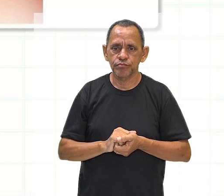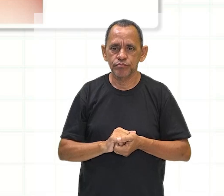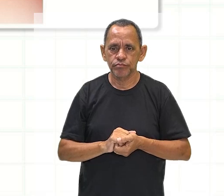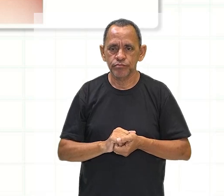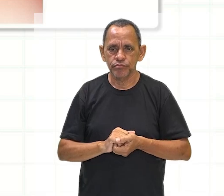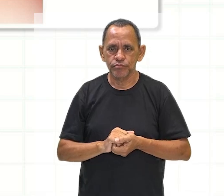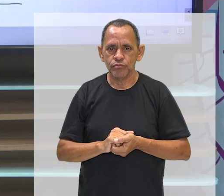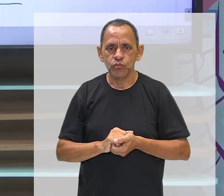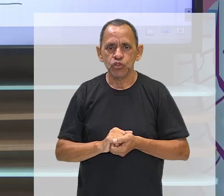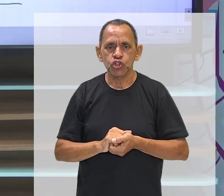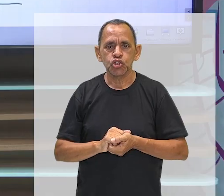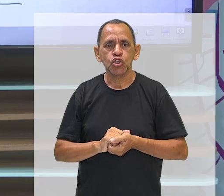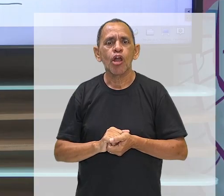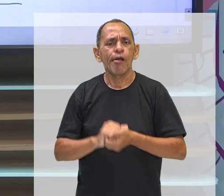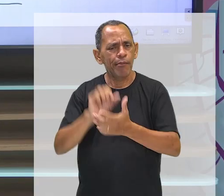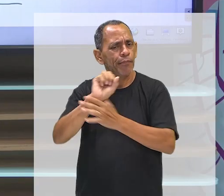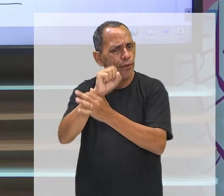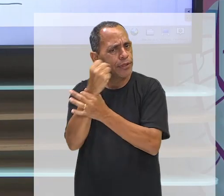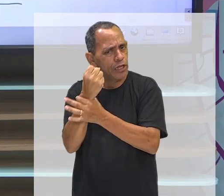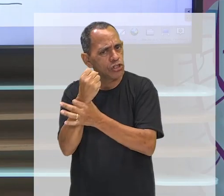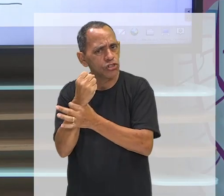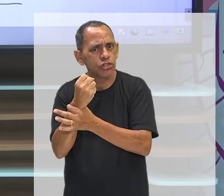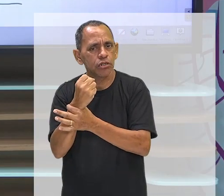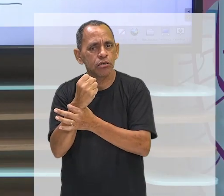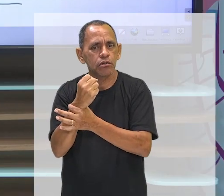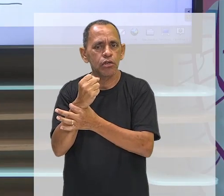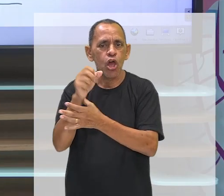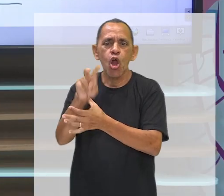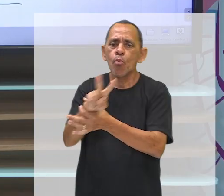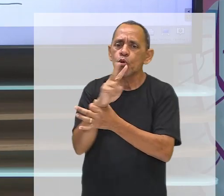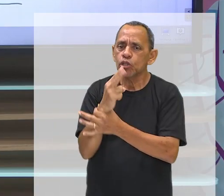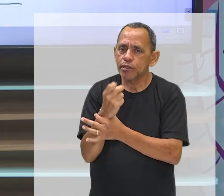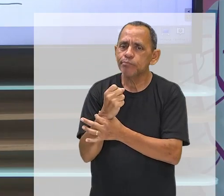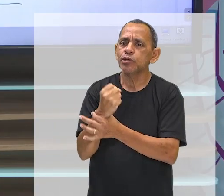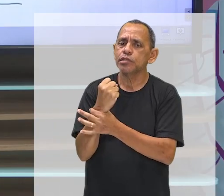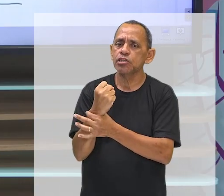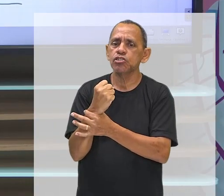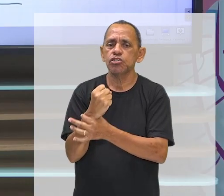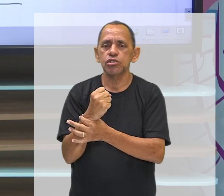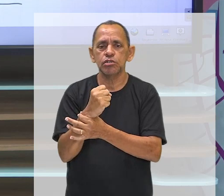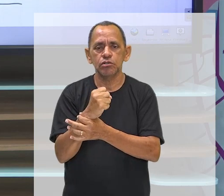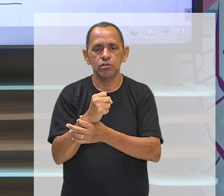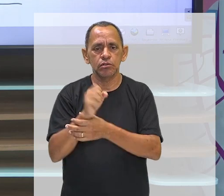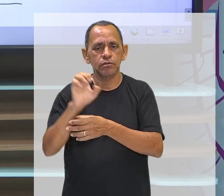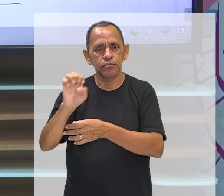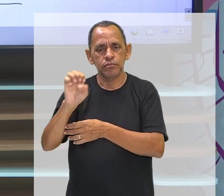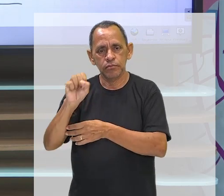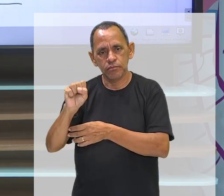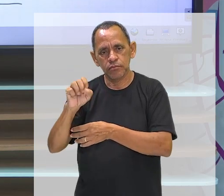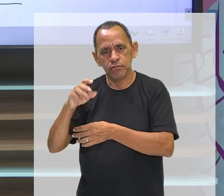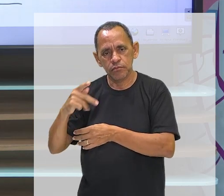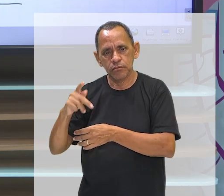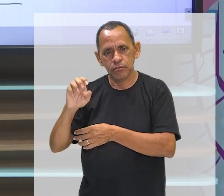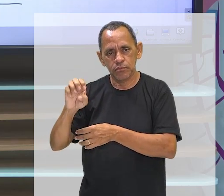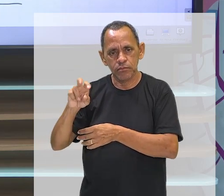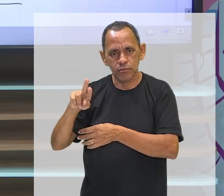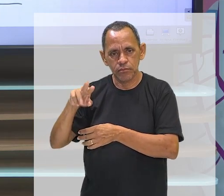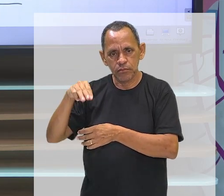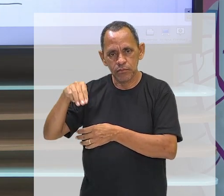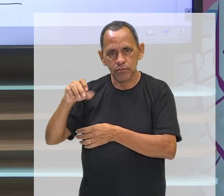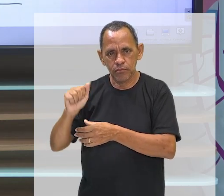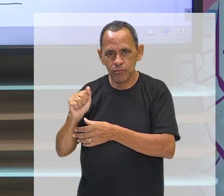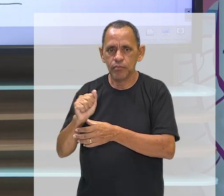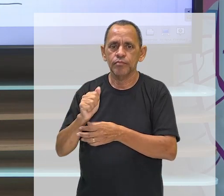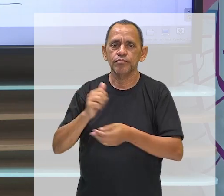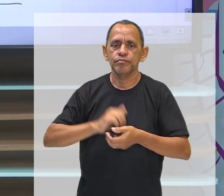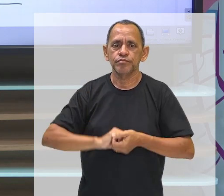ali o espermatozoide, por causa de que pode ficar ali um pouco, né? Os vestígios ali de urina dentro da uretra, que é esse canal que